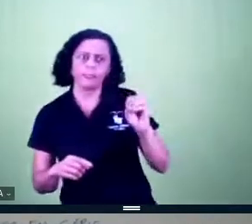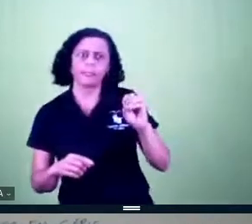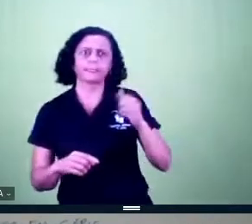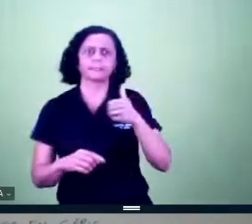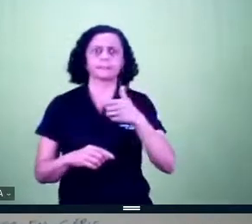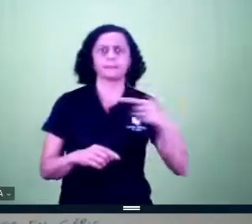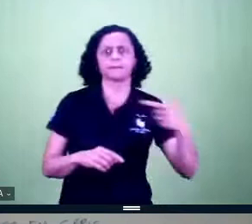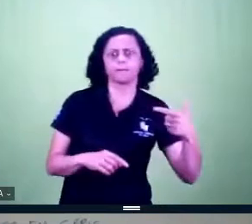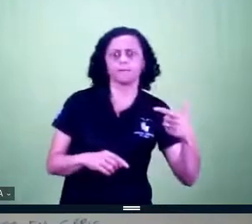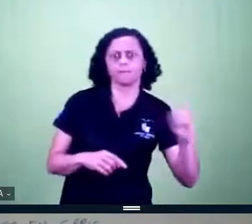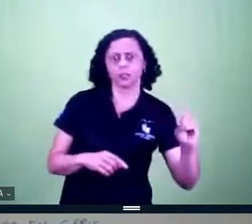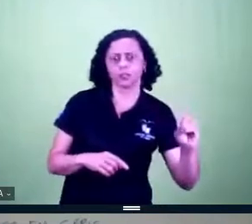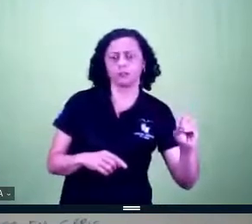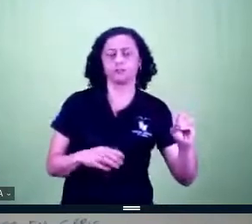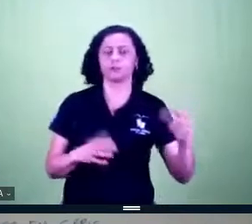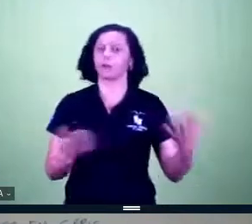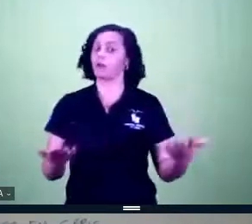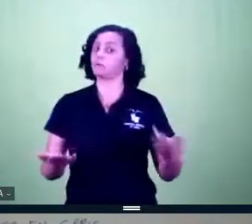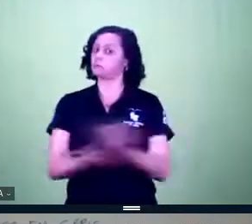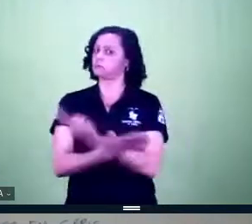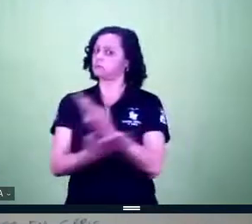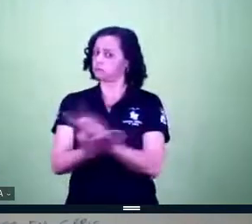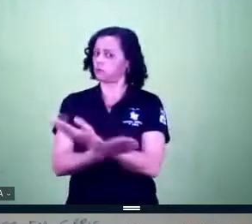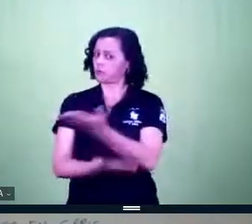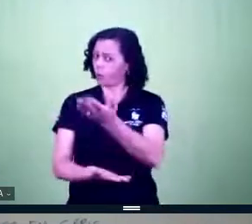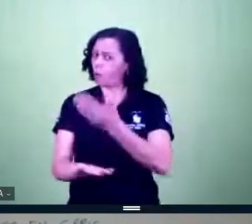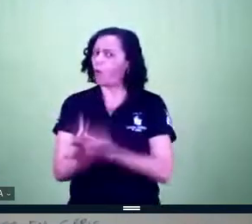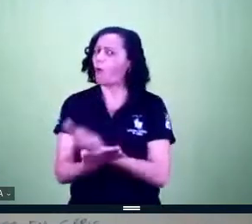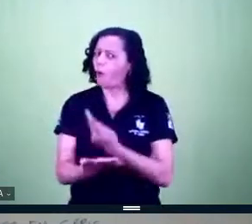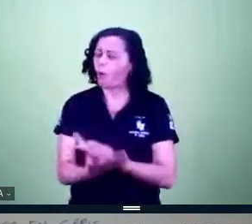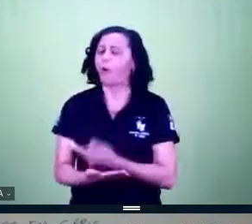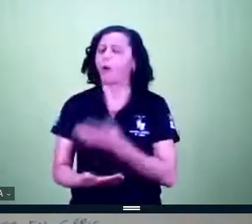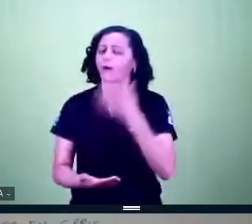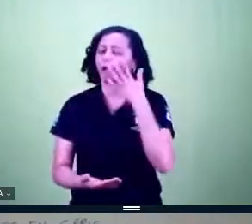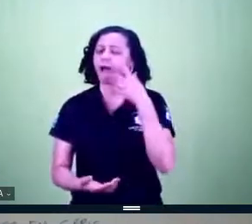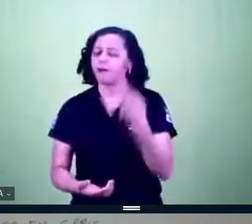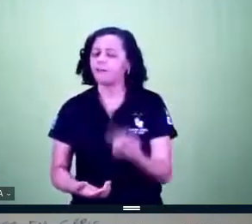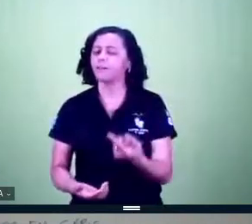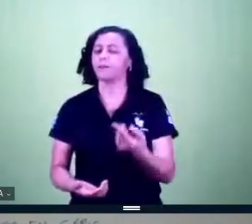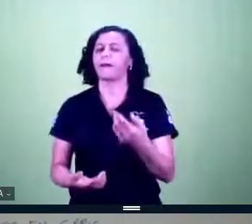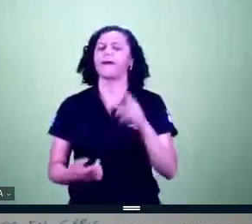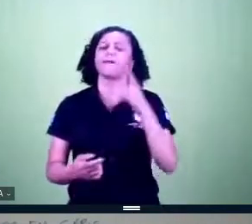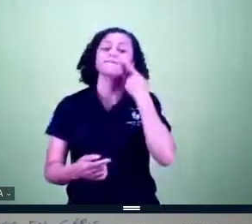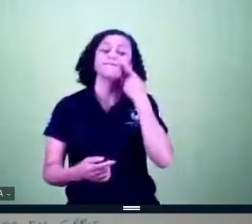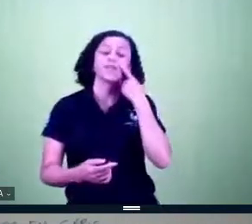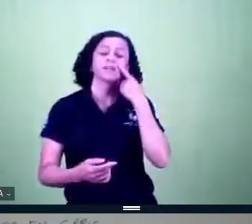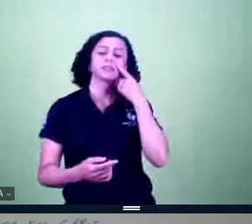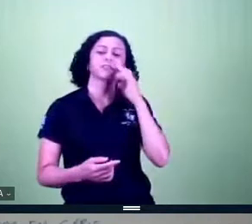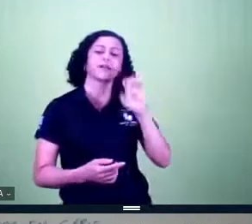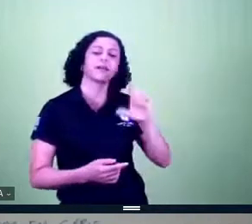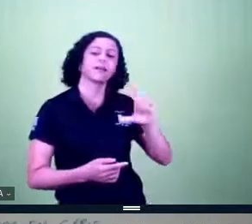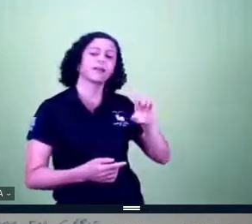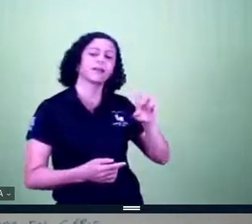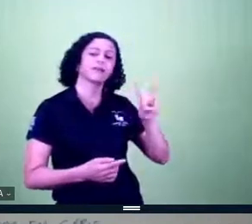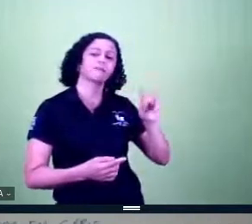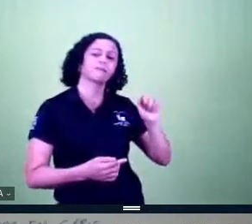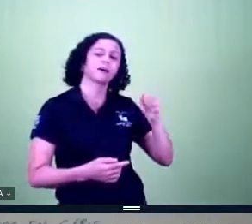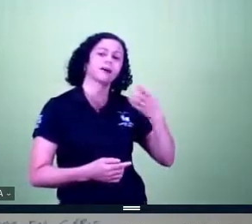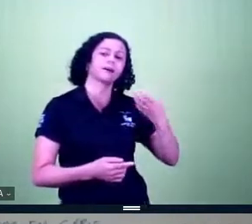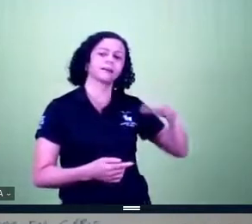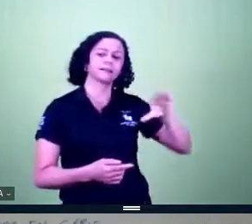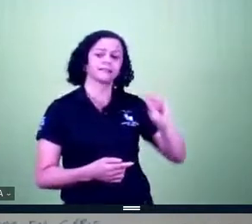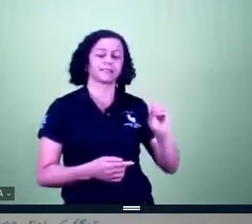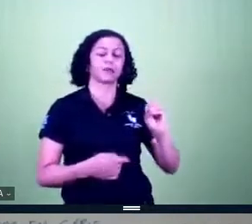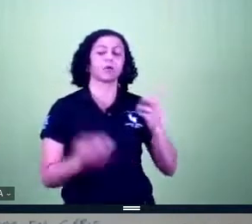alguma parte do seu circuito. Quer ver se o seu circuito está correto? Né? Pega a elevação e iguala